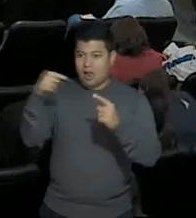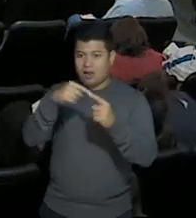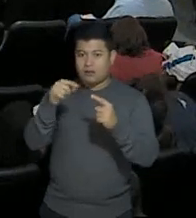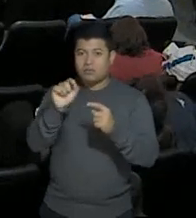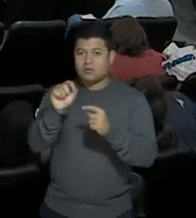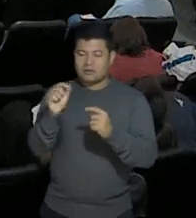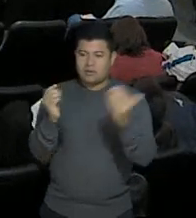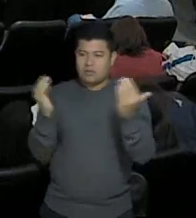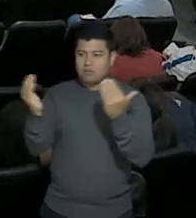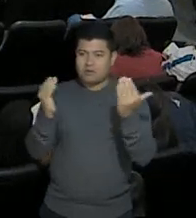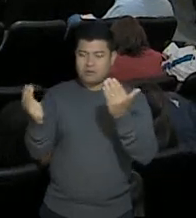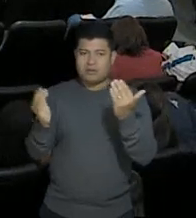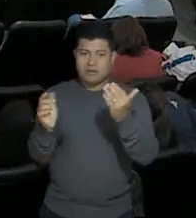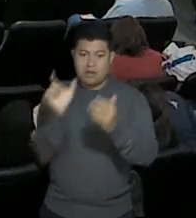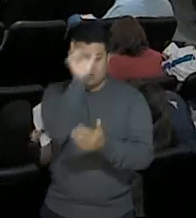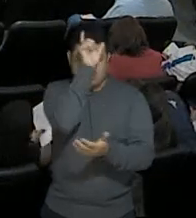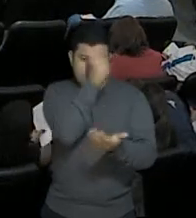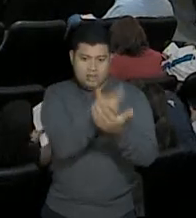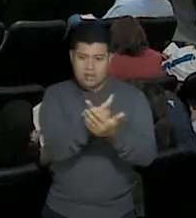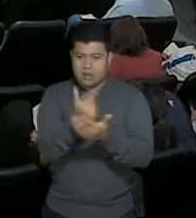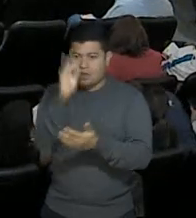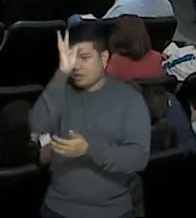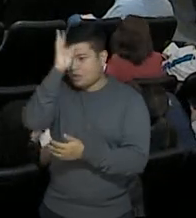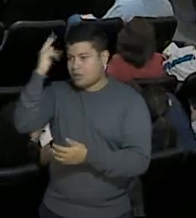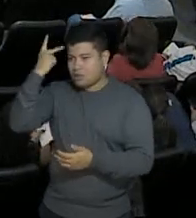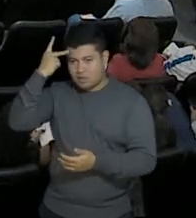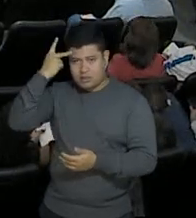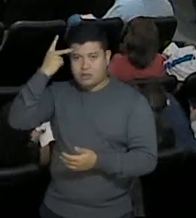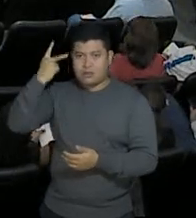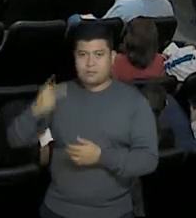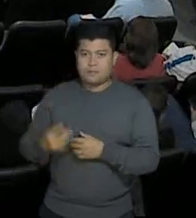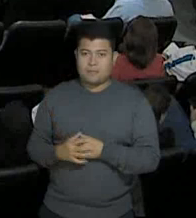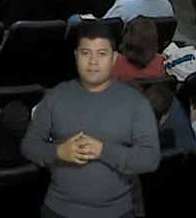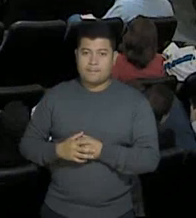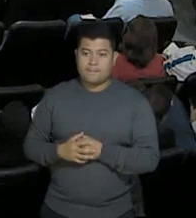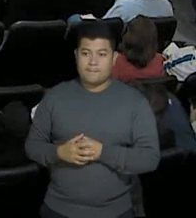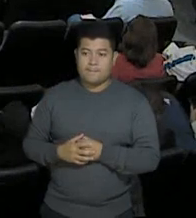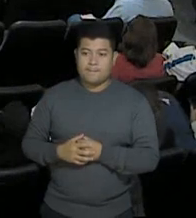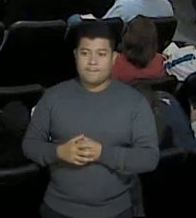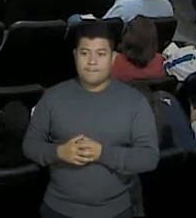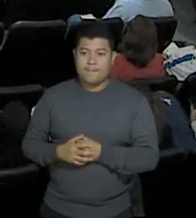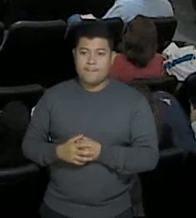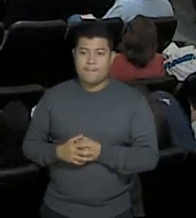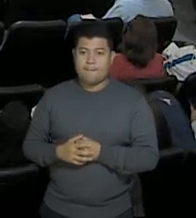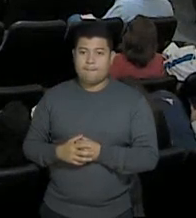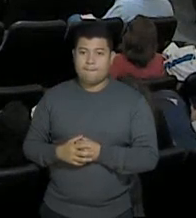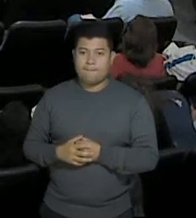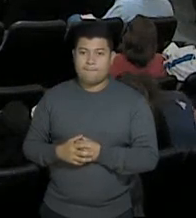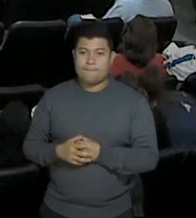e TDAH. Eu vou pegar aqui. Então.